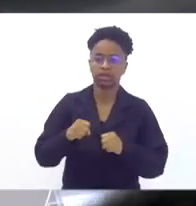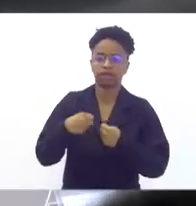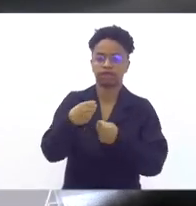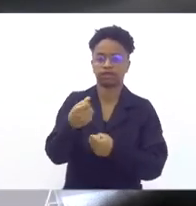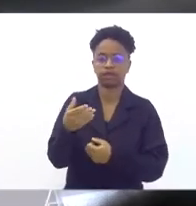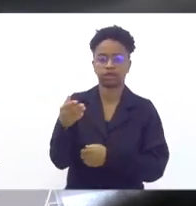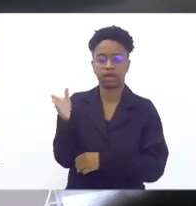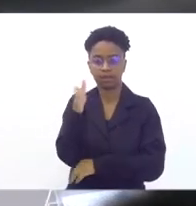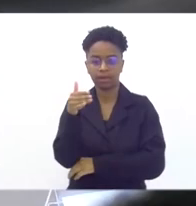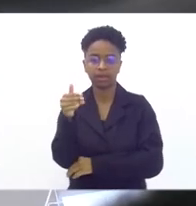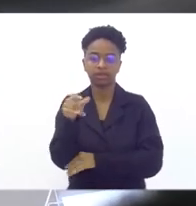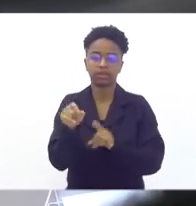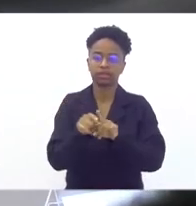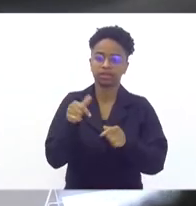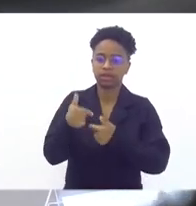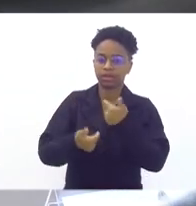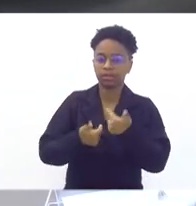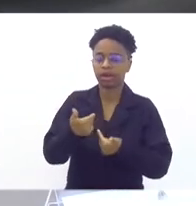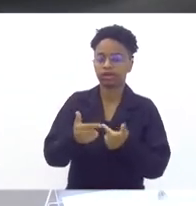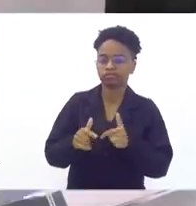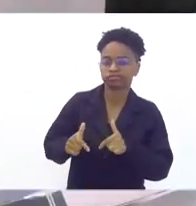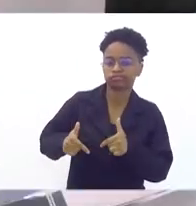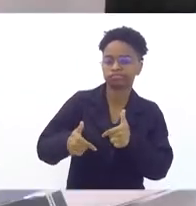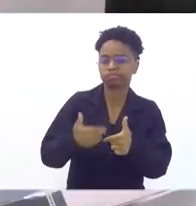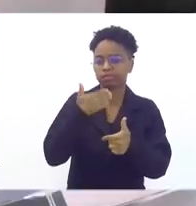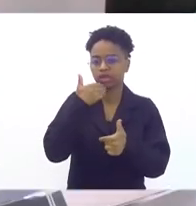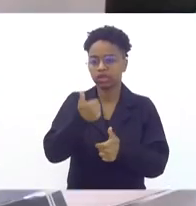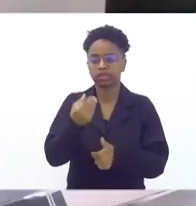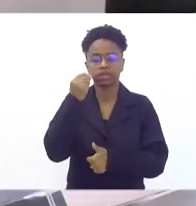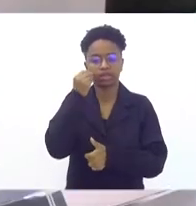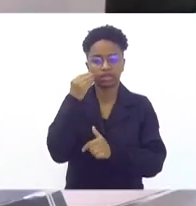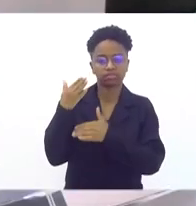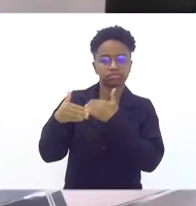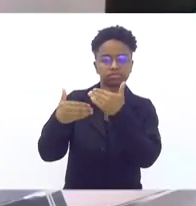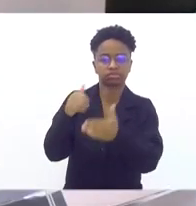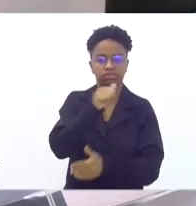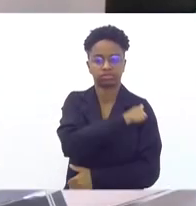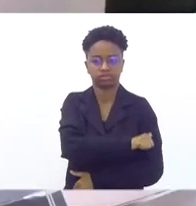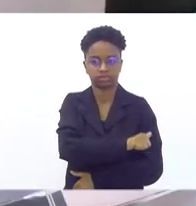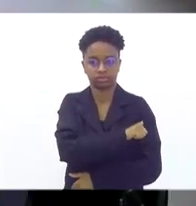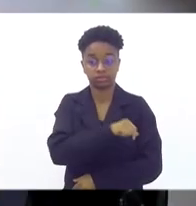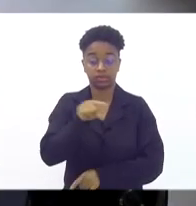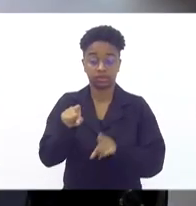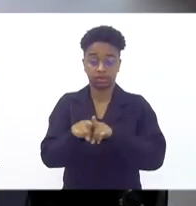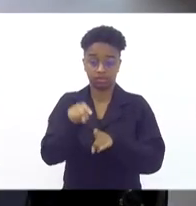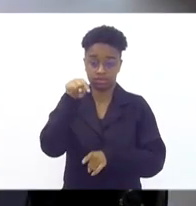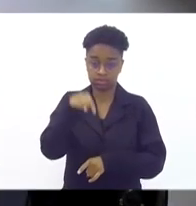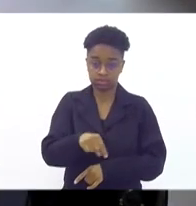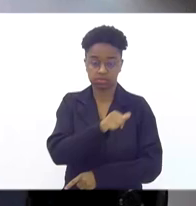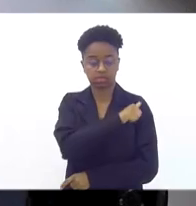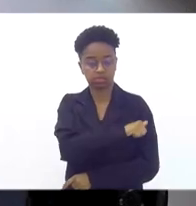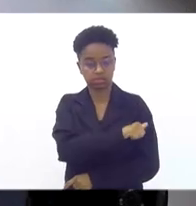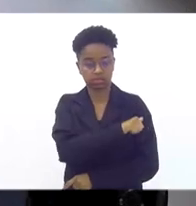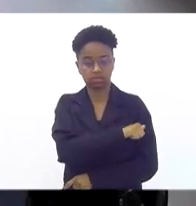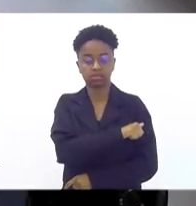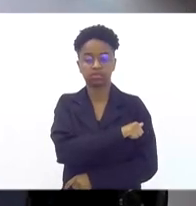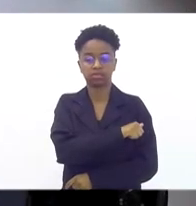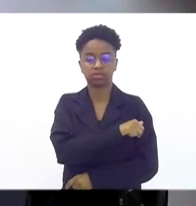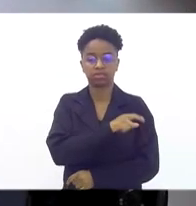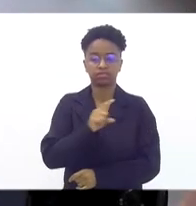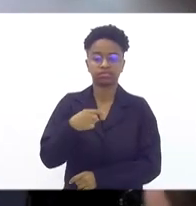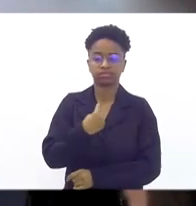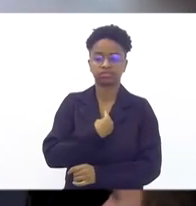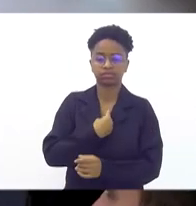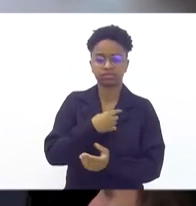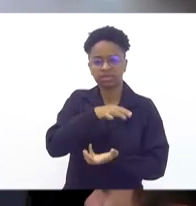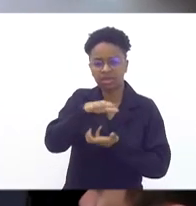da melhor maneira possível para que o Rio de Janeiro consiga prosperar e o Rio de Janeiro a ordem pública muito mais do